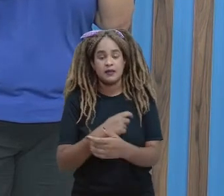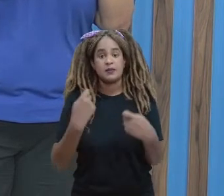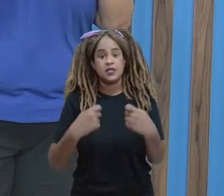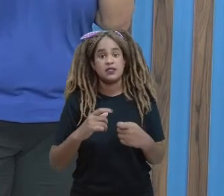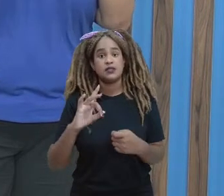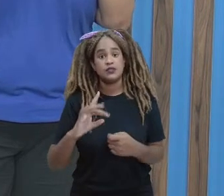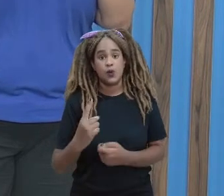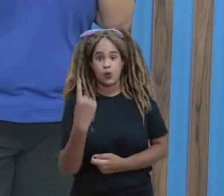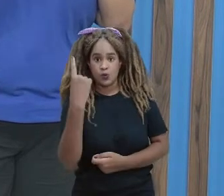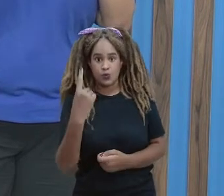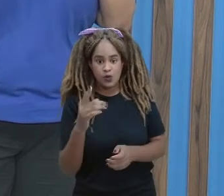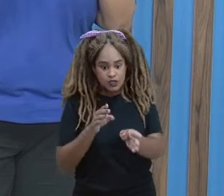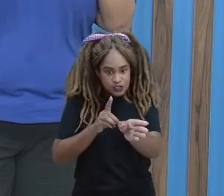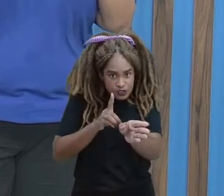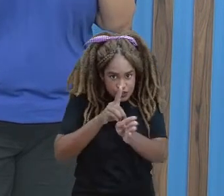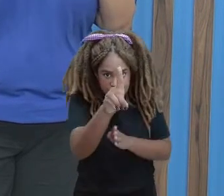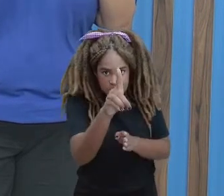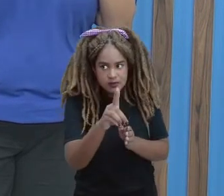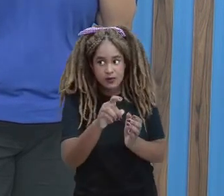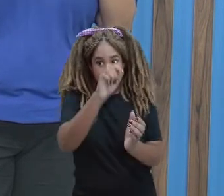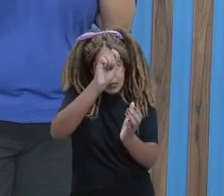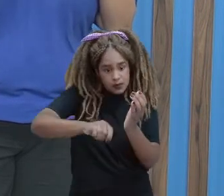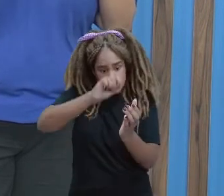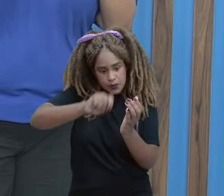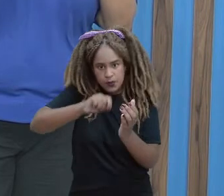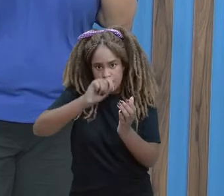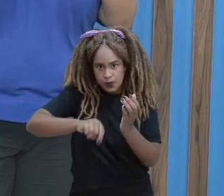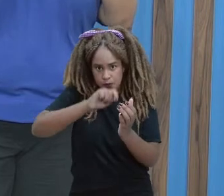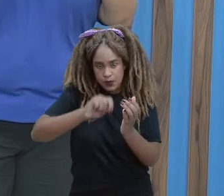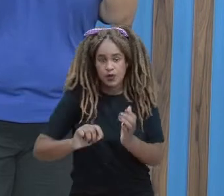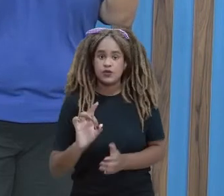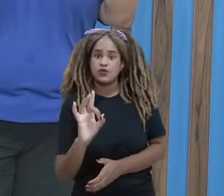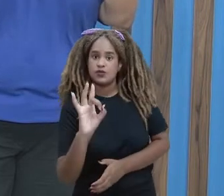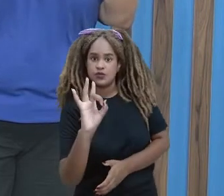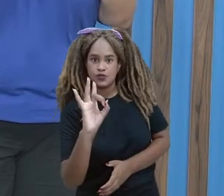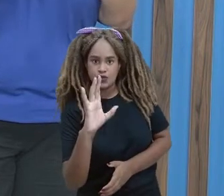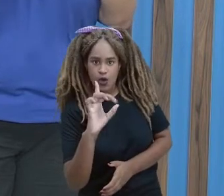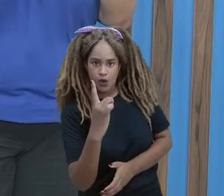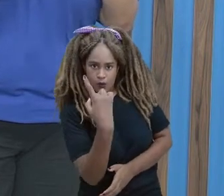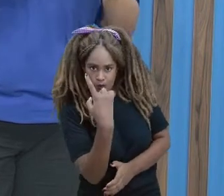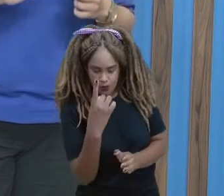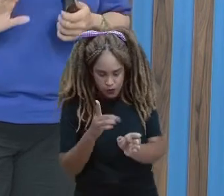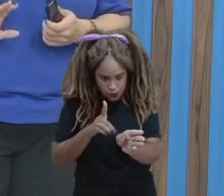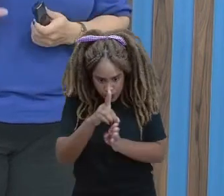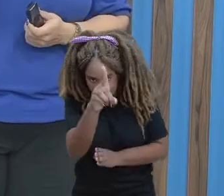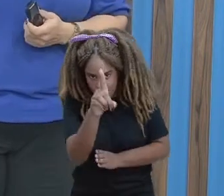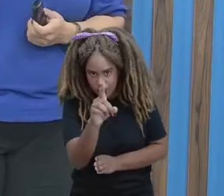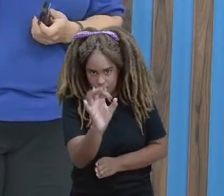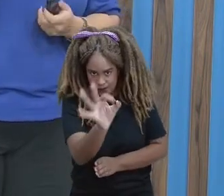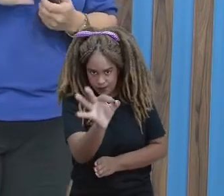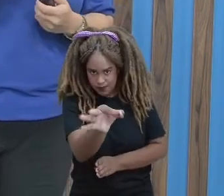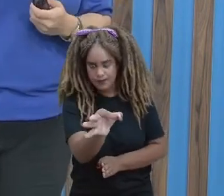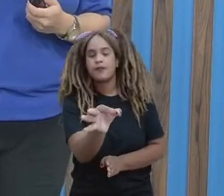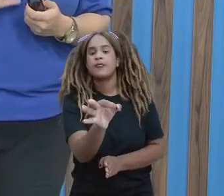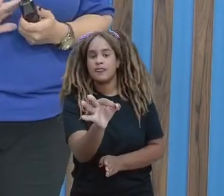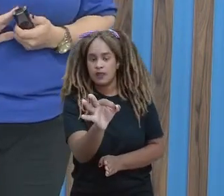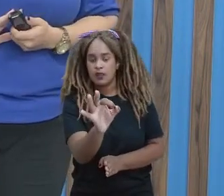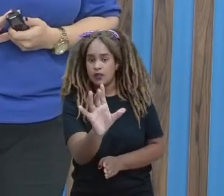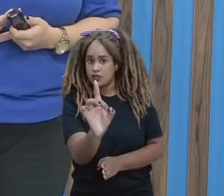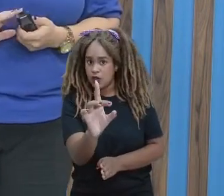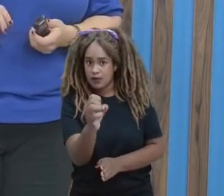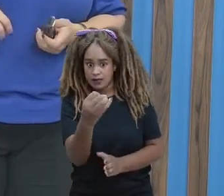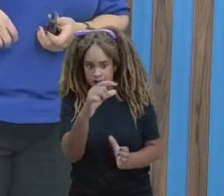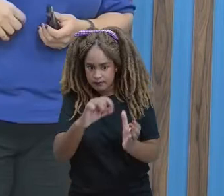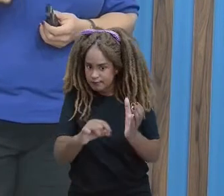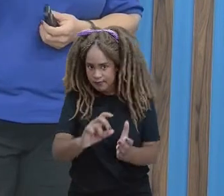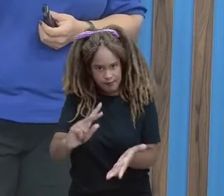tá certo? Então, você tem que fazer sempre para um lado só, ou para cima, para baixo, ou para o lado, sei lá. Mas só para um